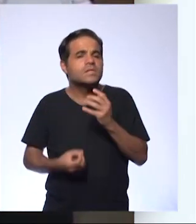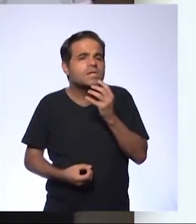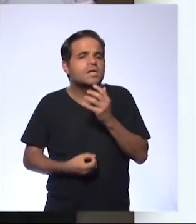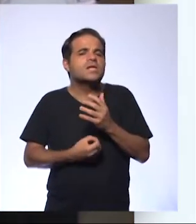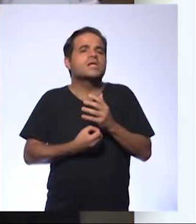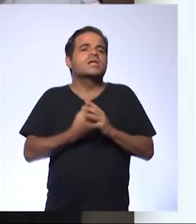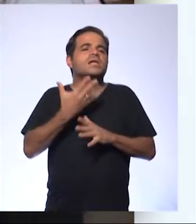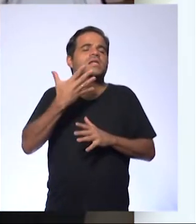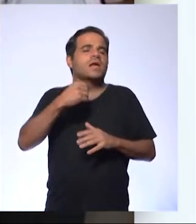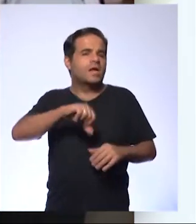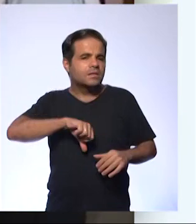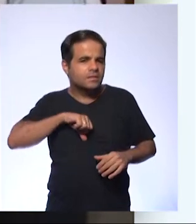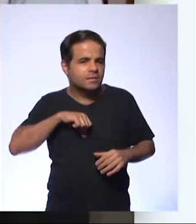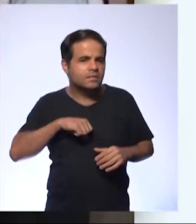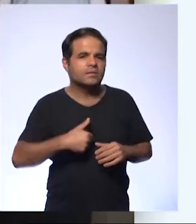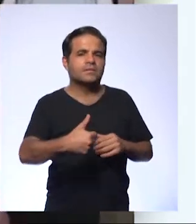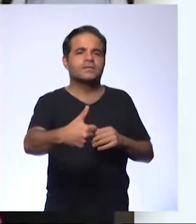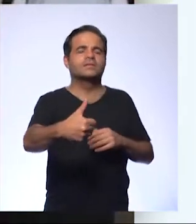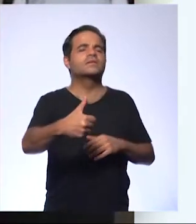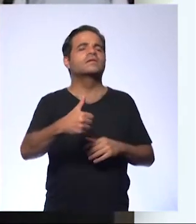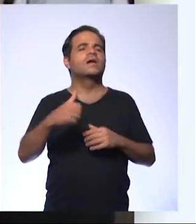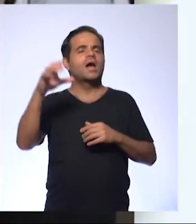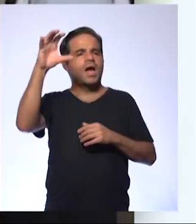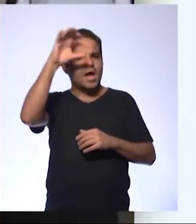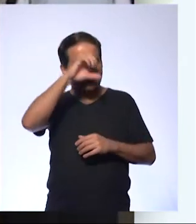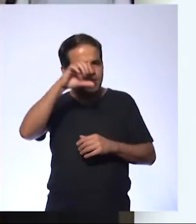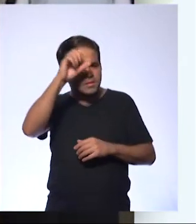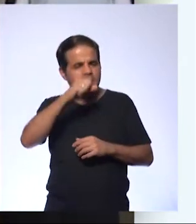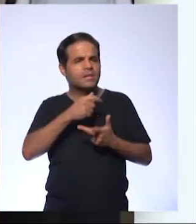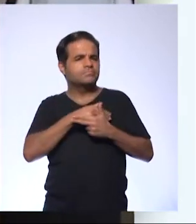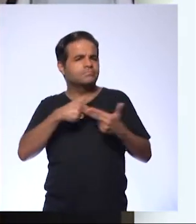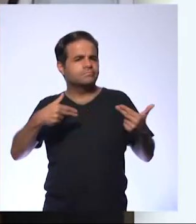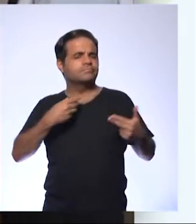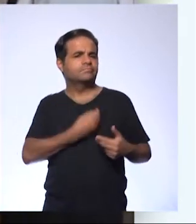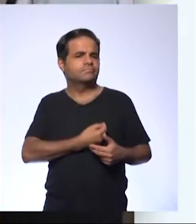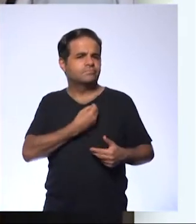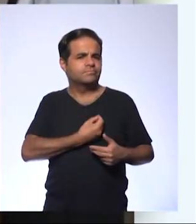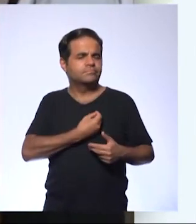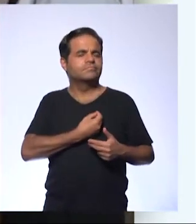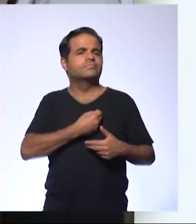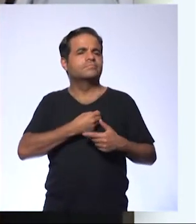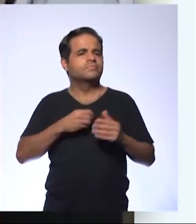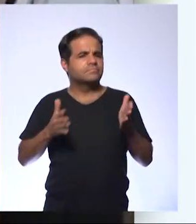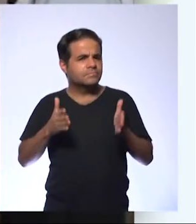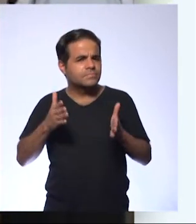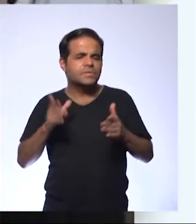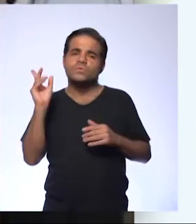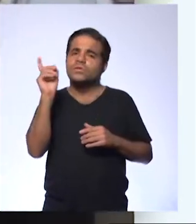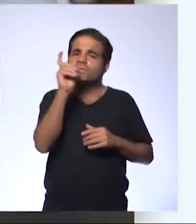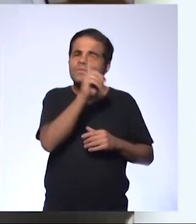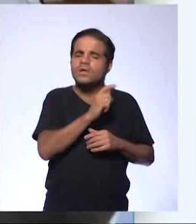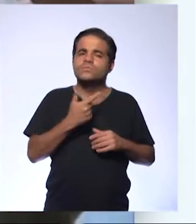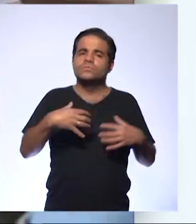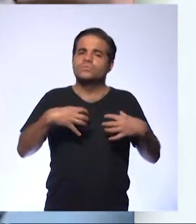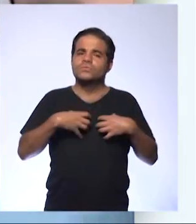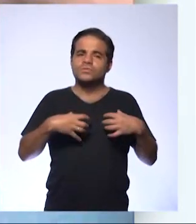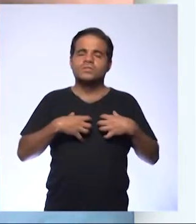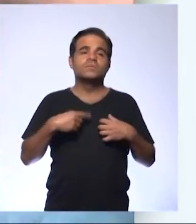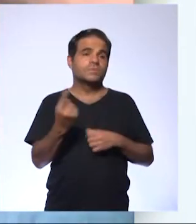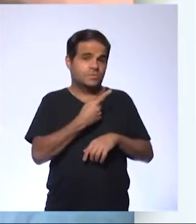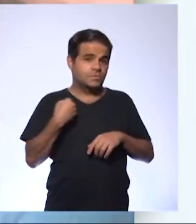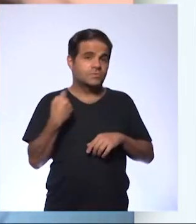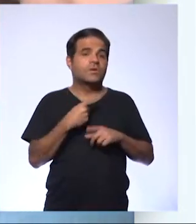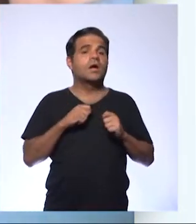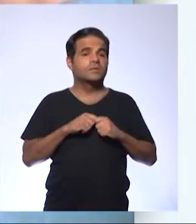criar realmente resiliência, né? Começar a aprender e conseguir viver esses momentos de dificuldade de uma outra maneira. Mas isso a gente